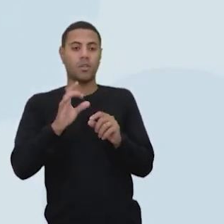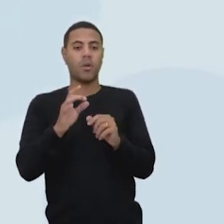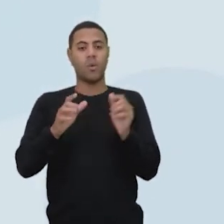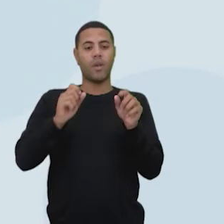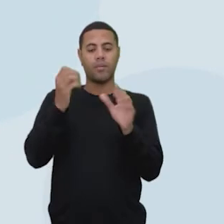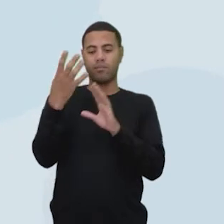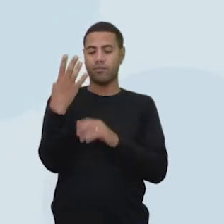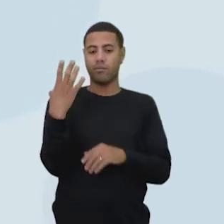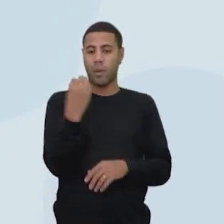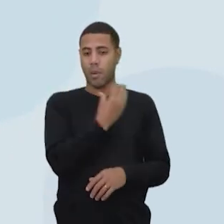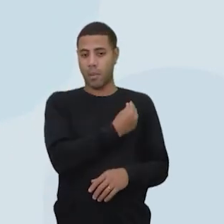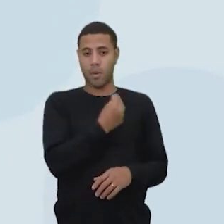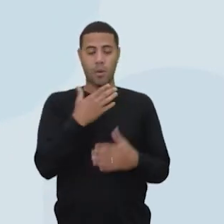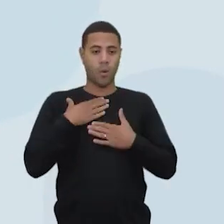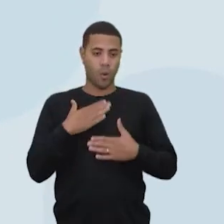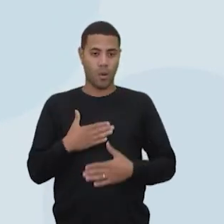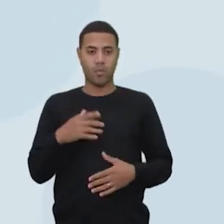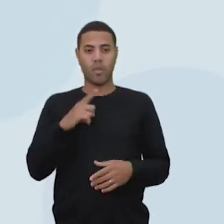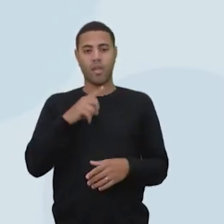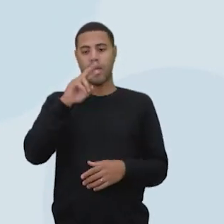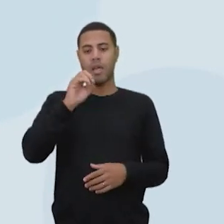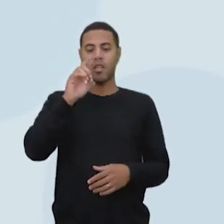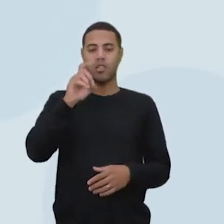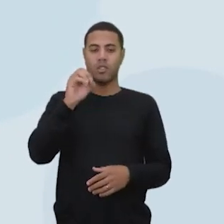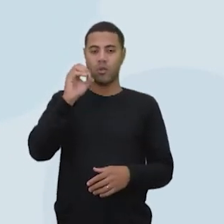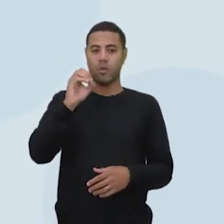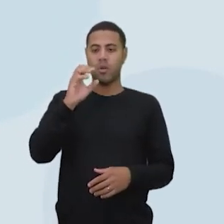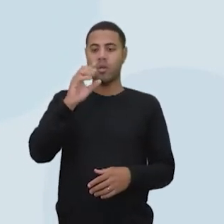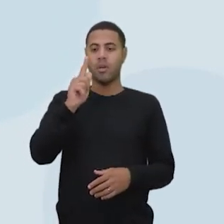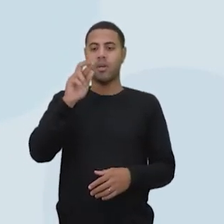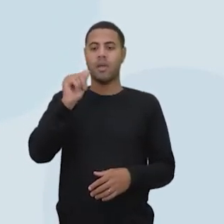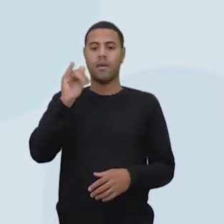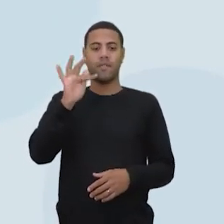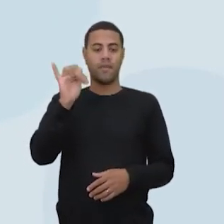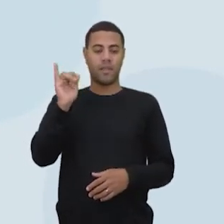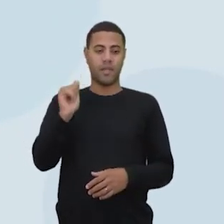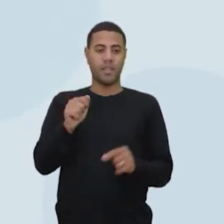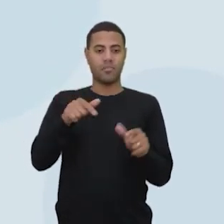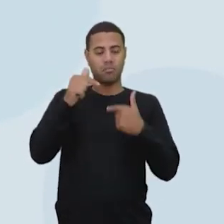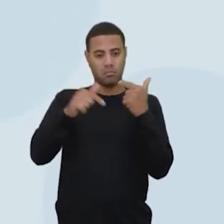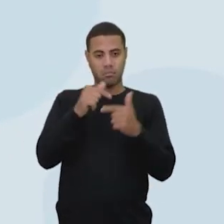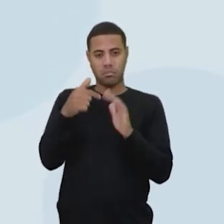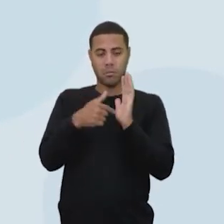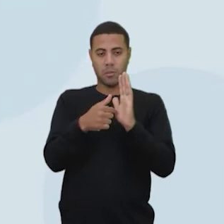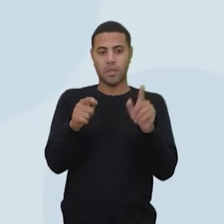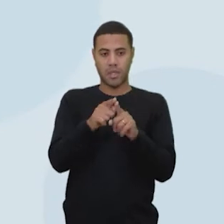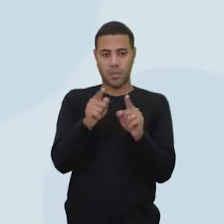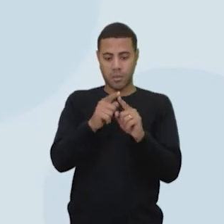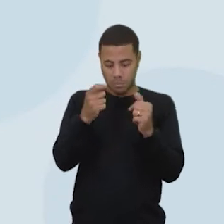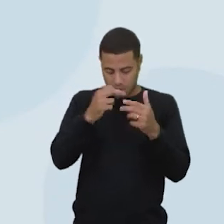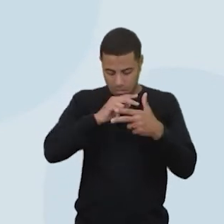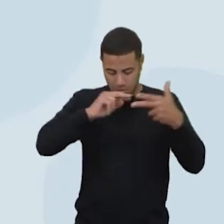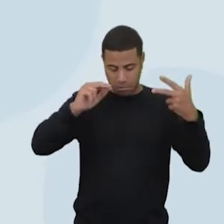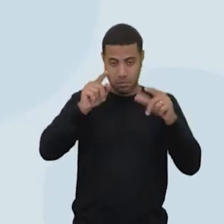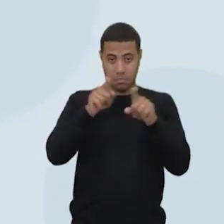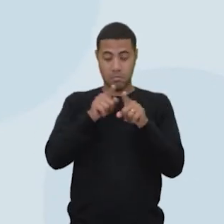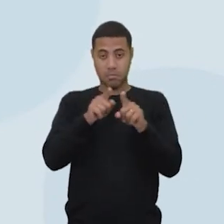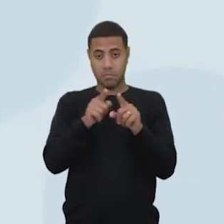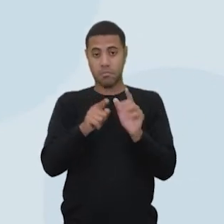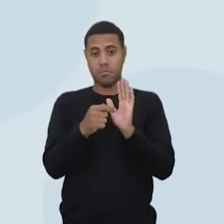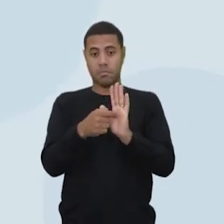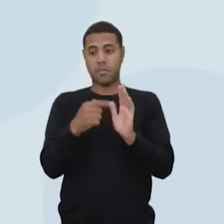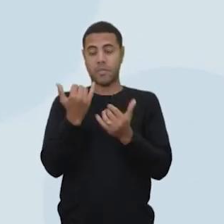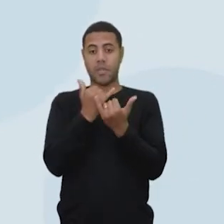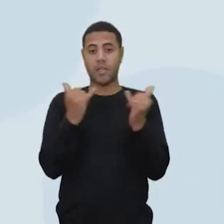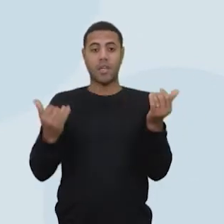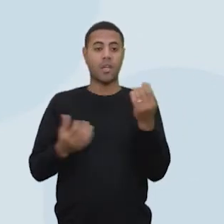radioterapia, radiografia, né? Trabalhamos aí muito com o núcleo dos átomos, com os átomos, tanto para gerar